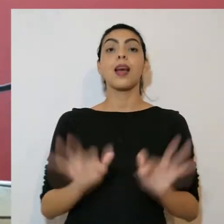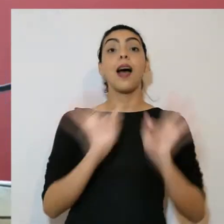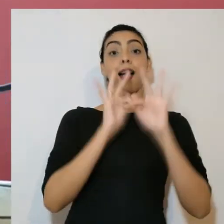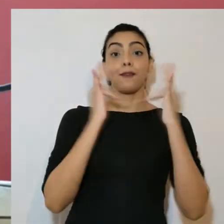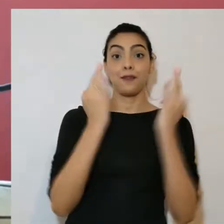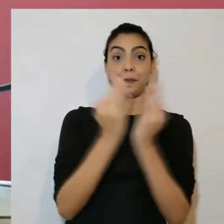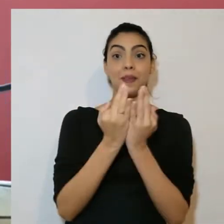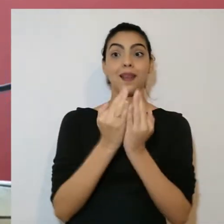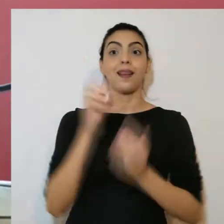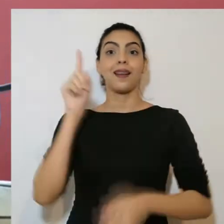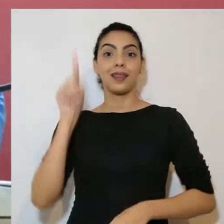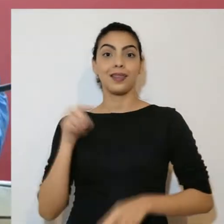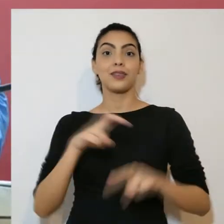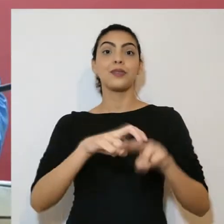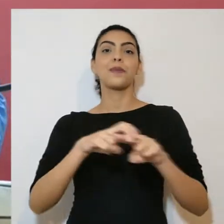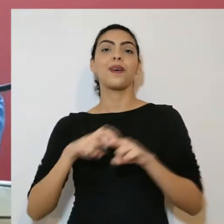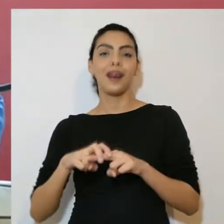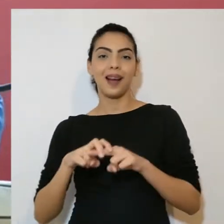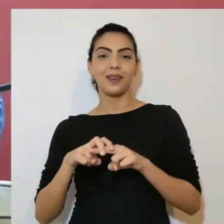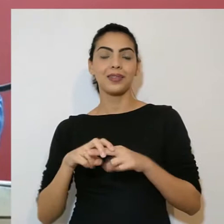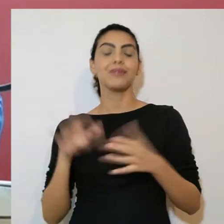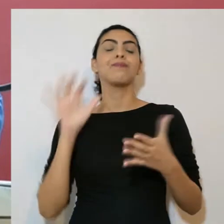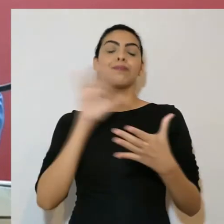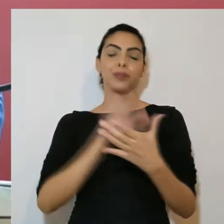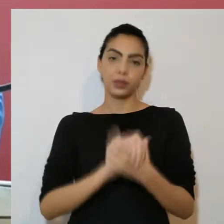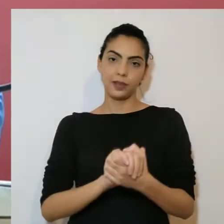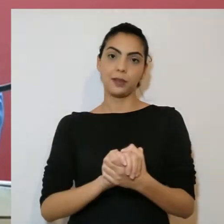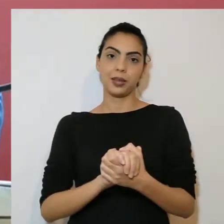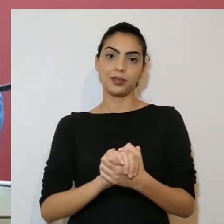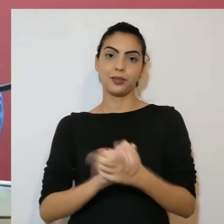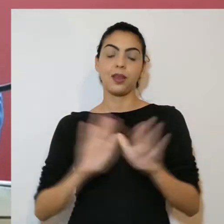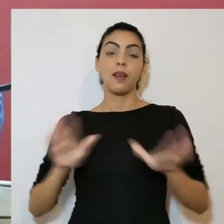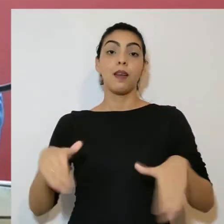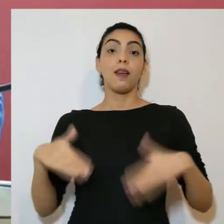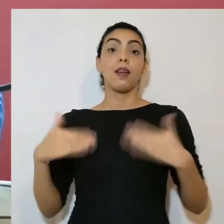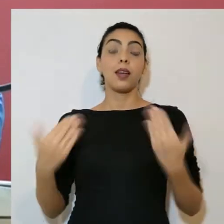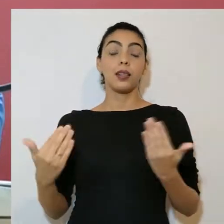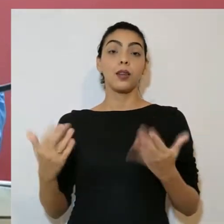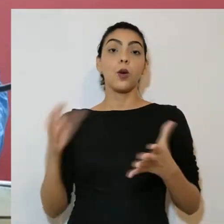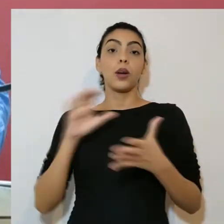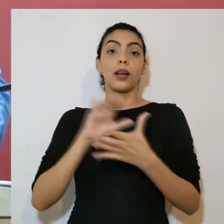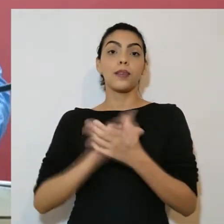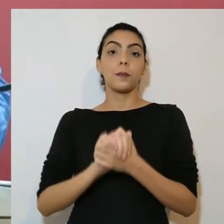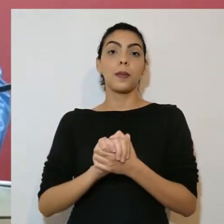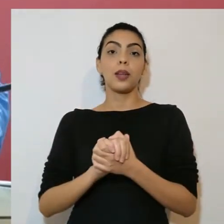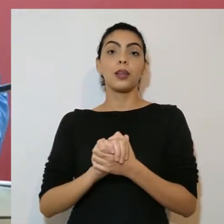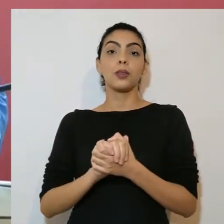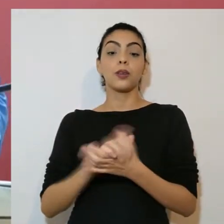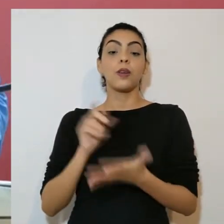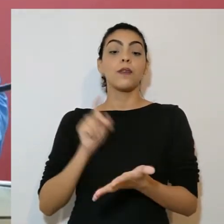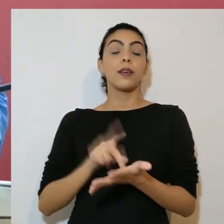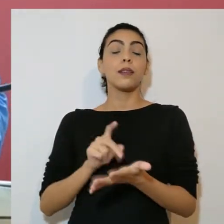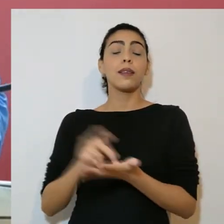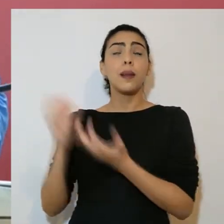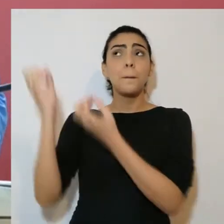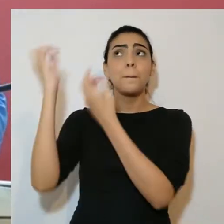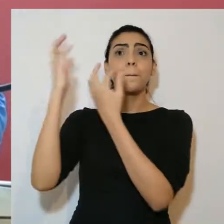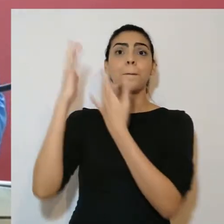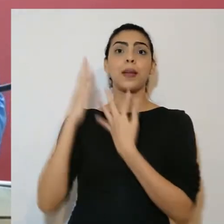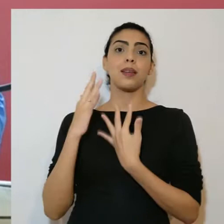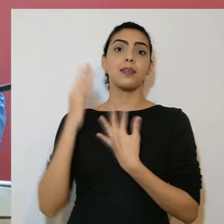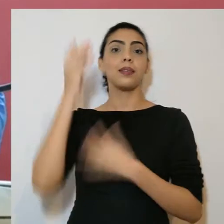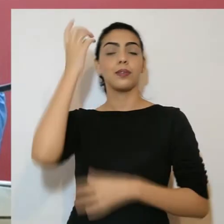família existe porque existe o casamento. Então, o casamento é uma verdadeira bênção